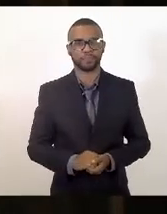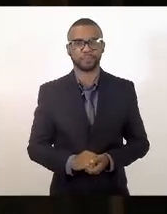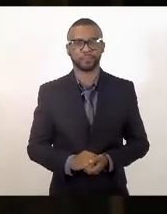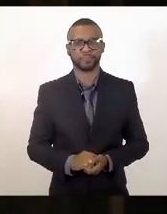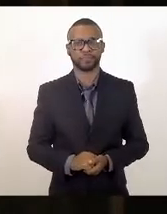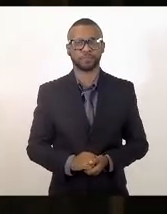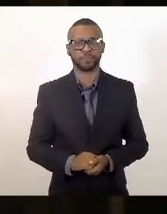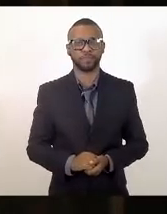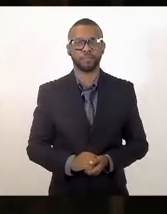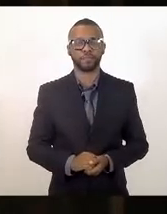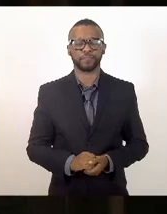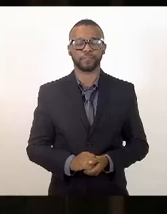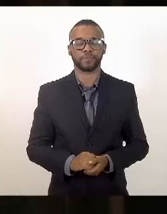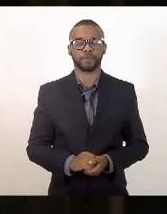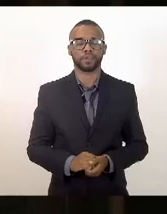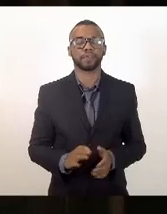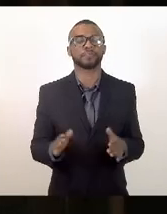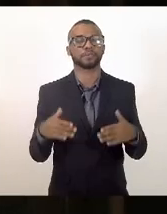começar